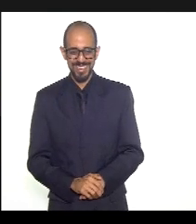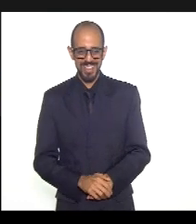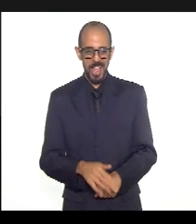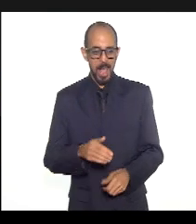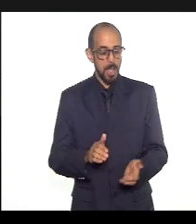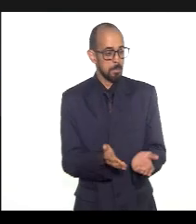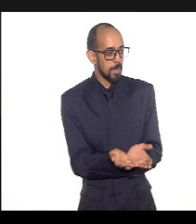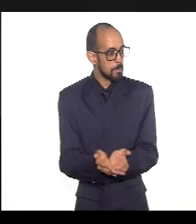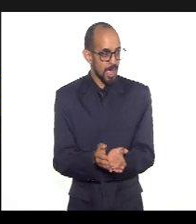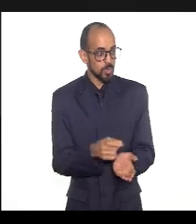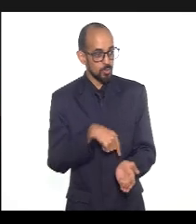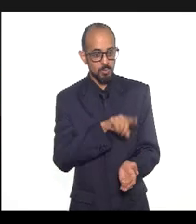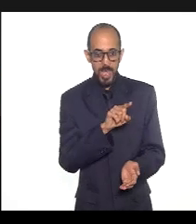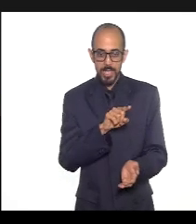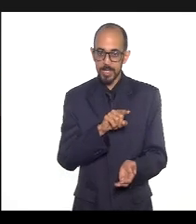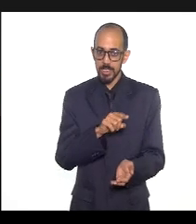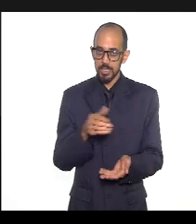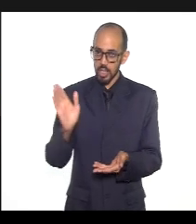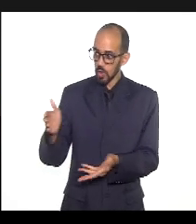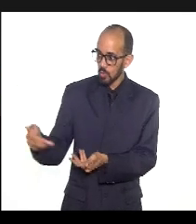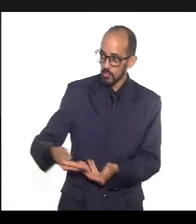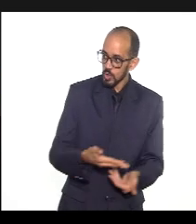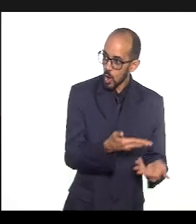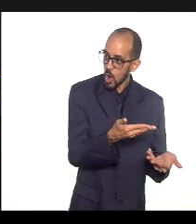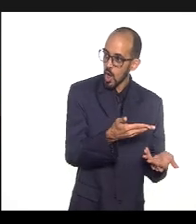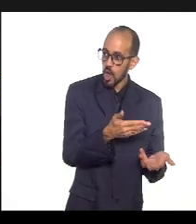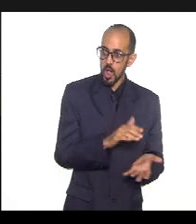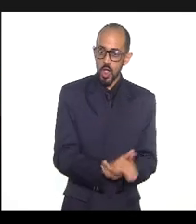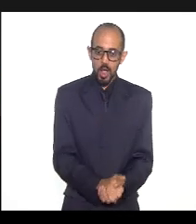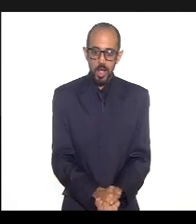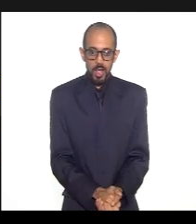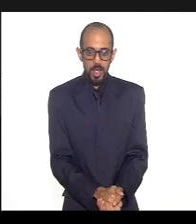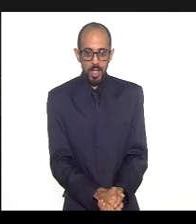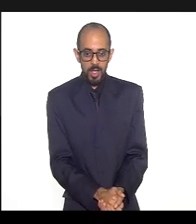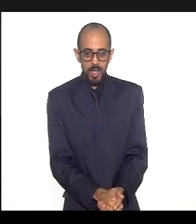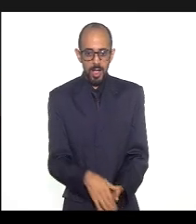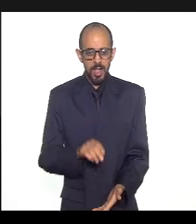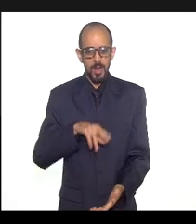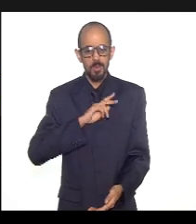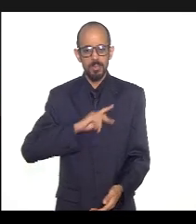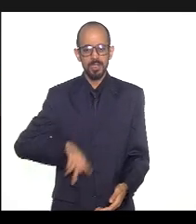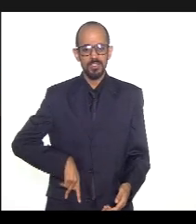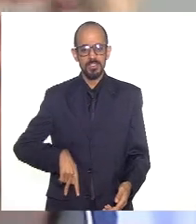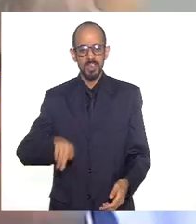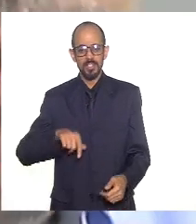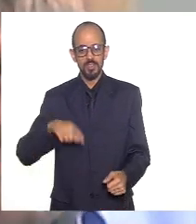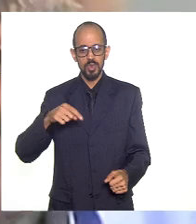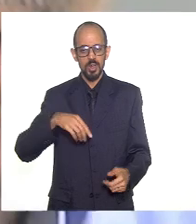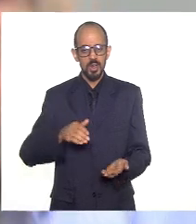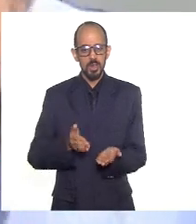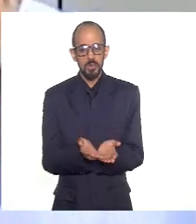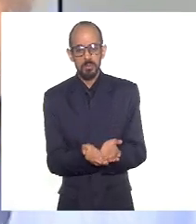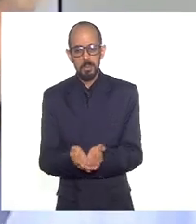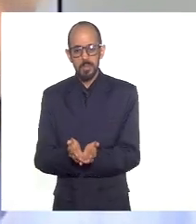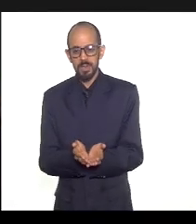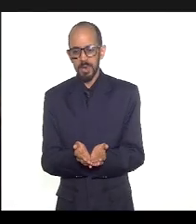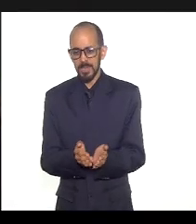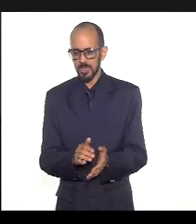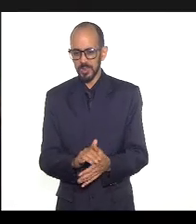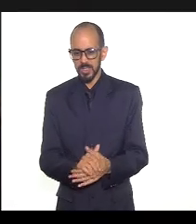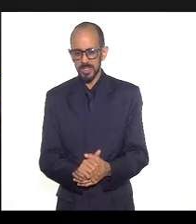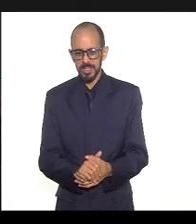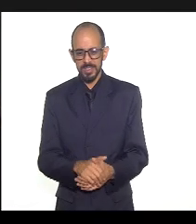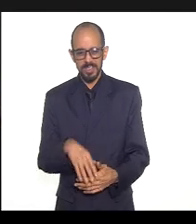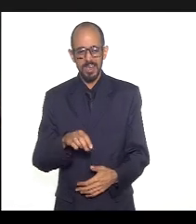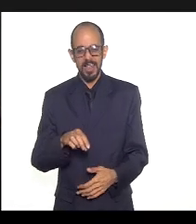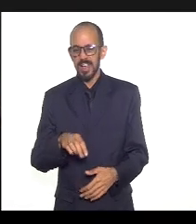Bebeto, vai, Val? Convidou ele, não? É, o quê? Ô, presidente, toda vez que eu chamo Bebeto, Bebeto dá W.O.